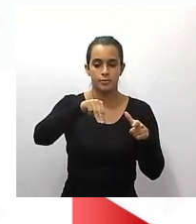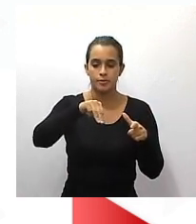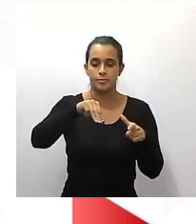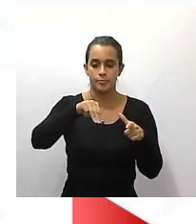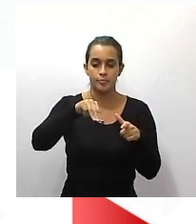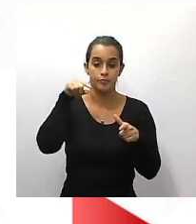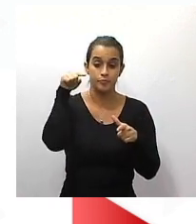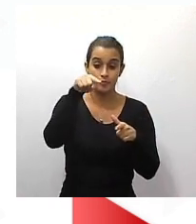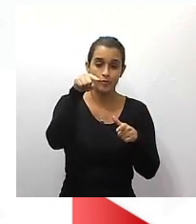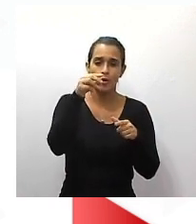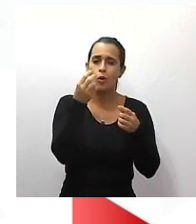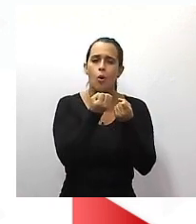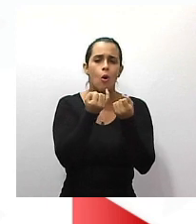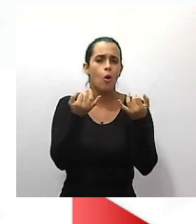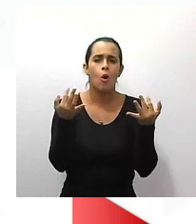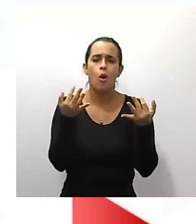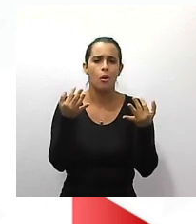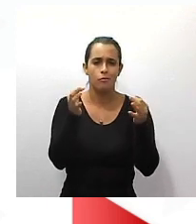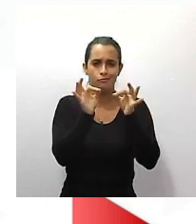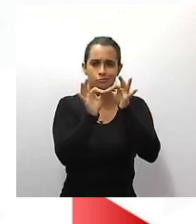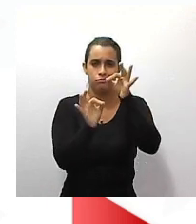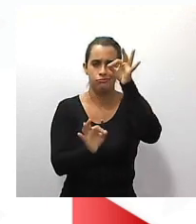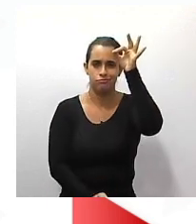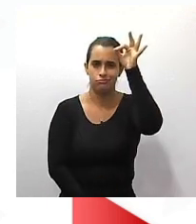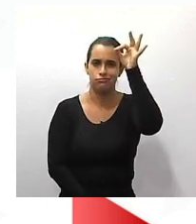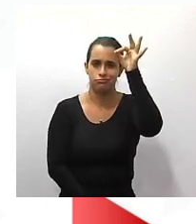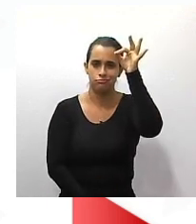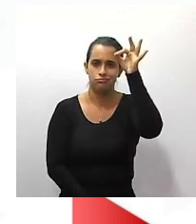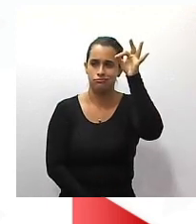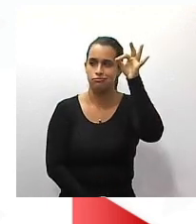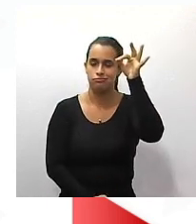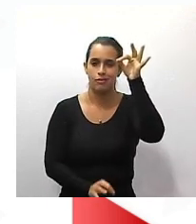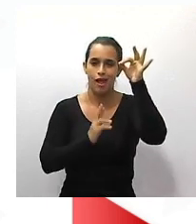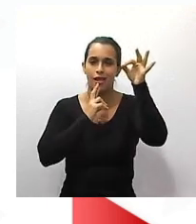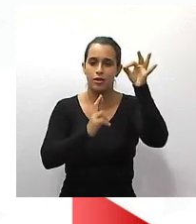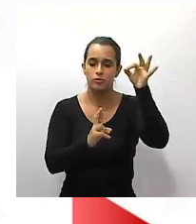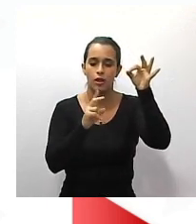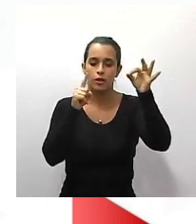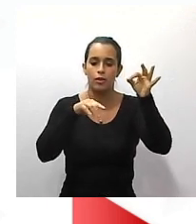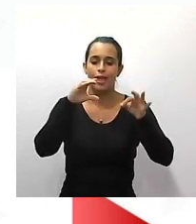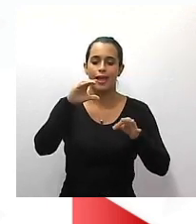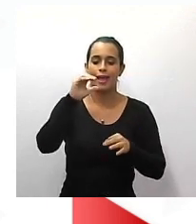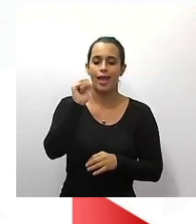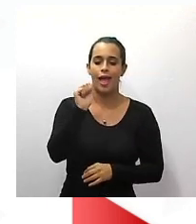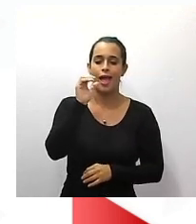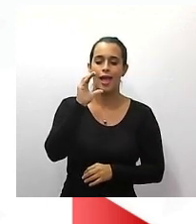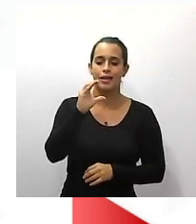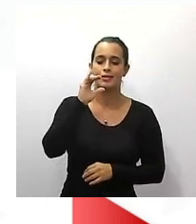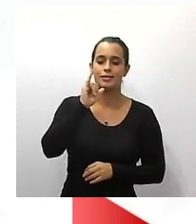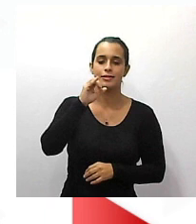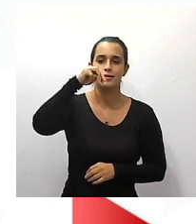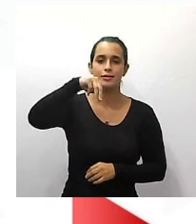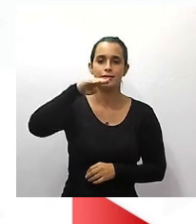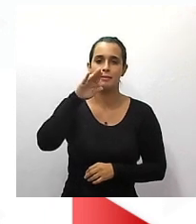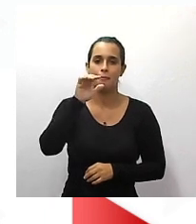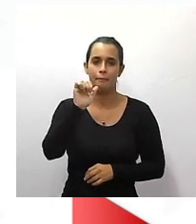vem comigo que vou te mostrar litragem. Bom, o litro é o centro, né? É a unidade